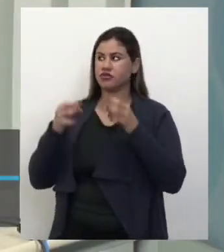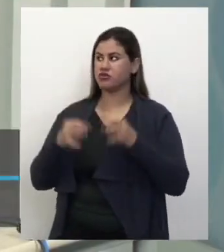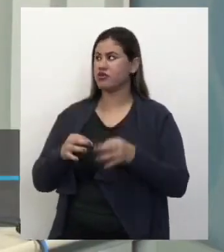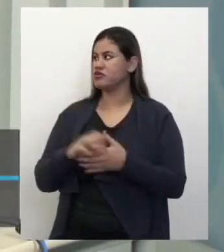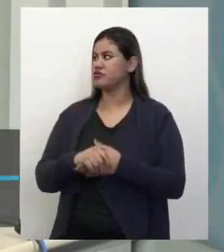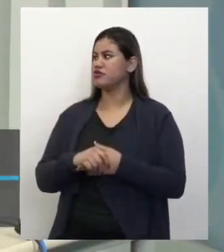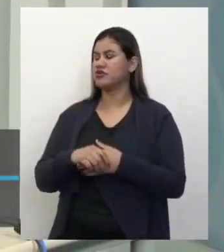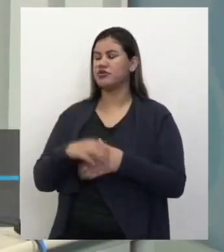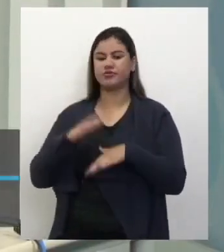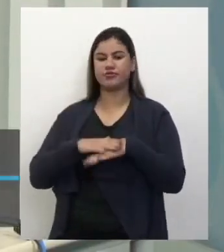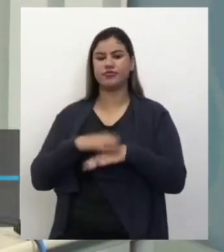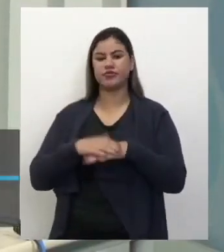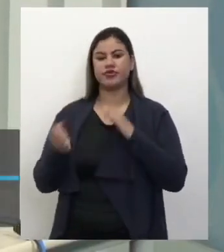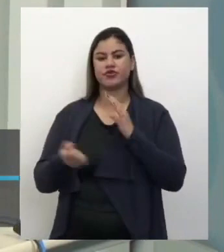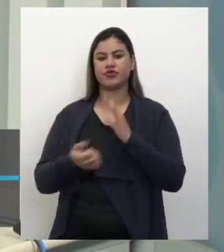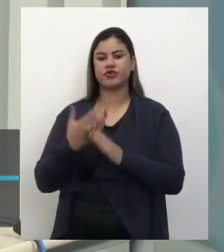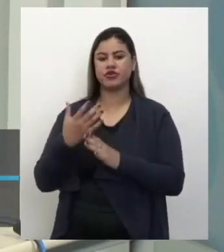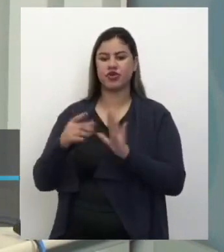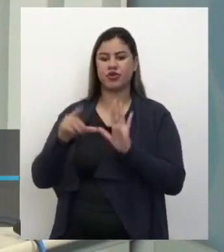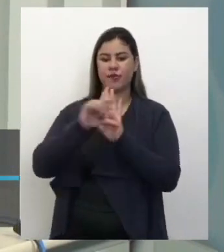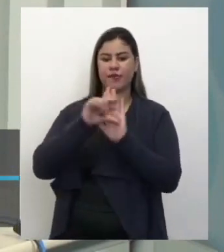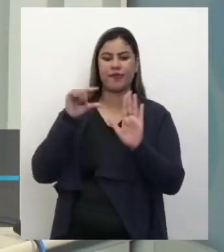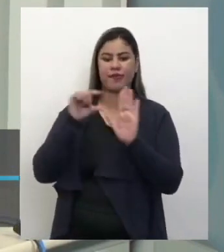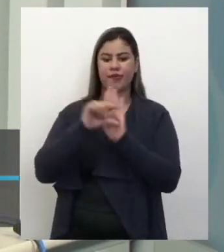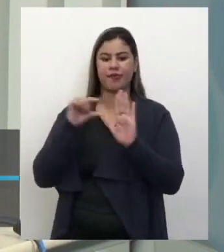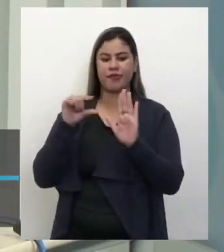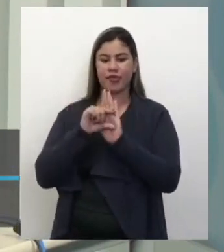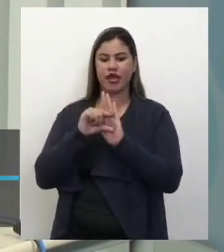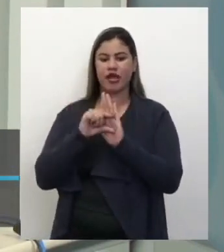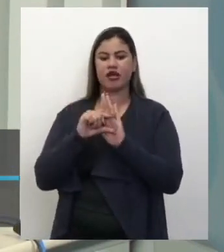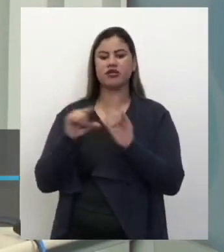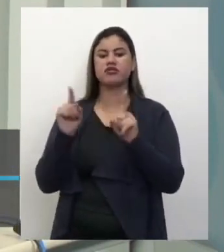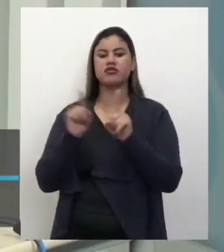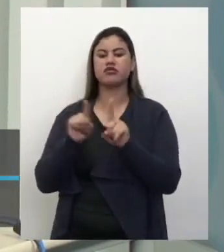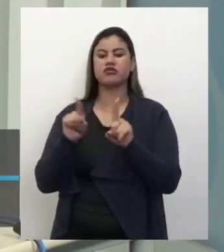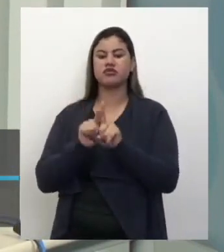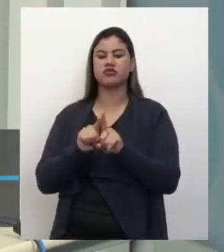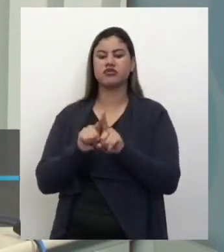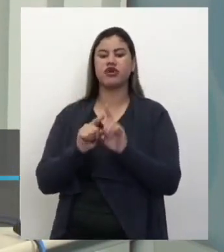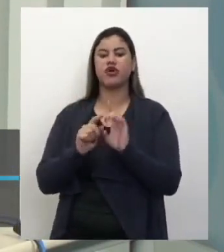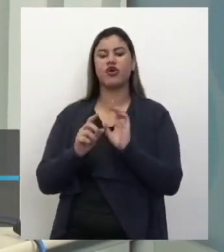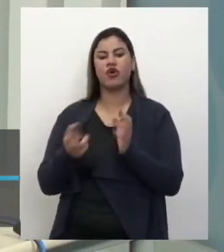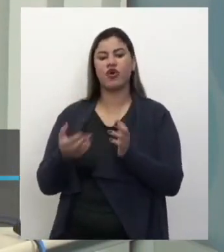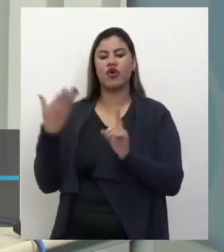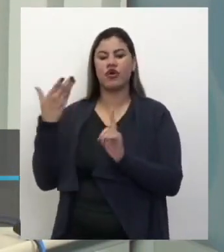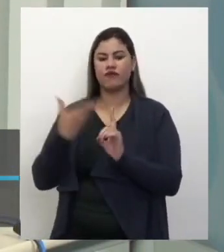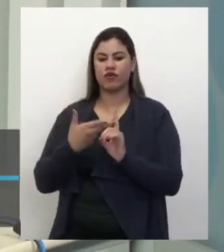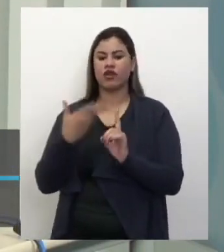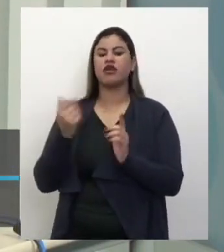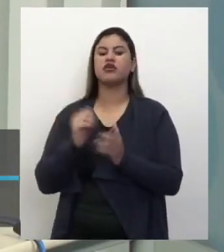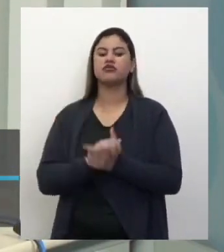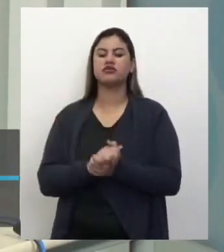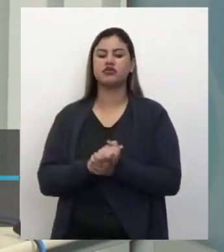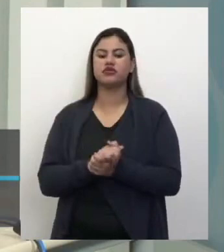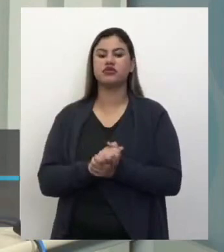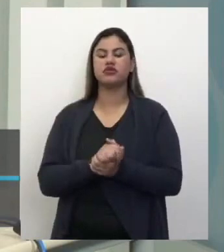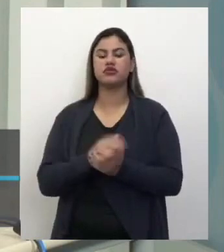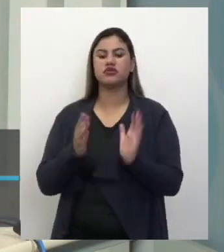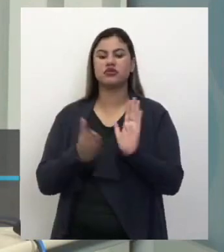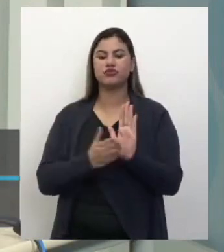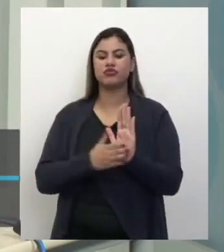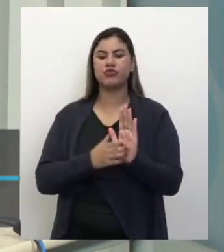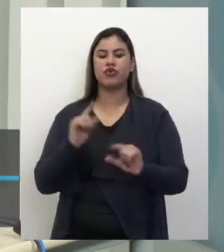para poder conseguirmos o nosso parágrafo e também colocar aí as nossas inferências e conseguir entender aí o que vocês querem